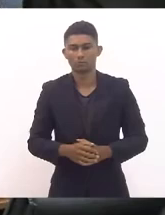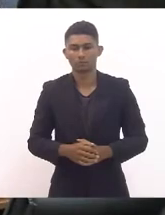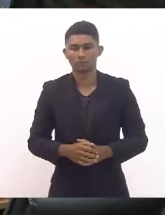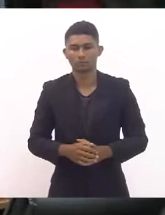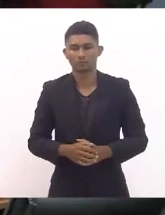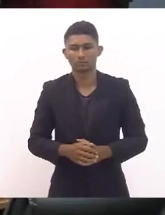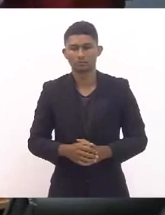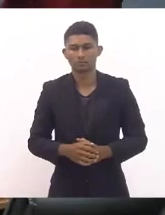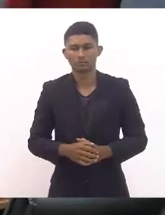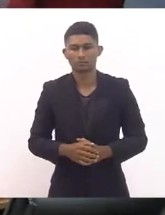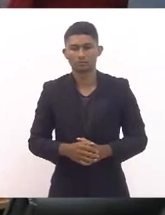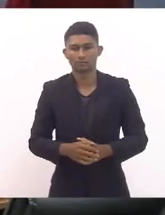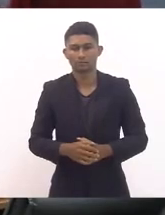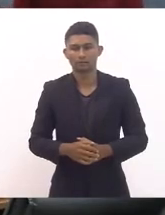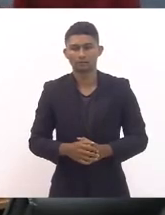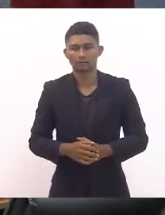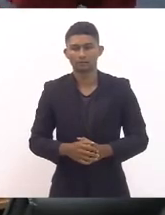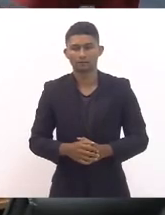Deputado Wellington José.